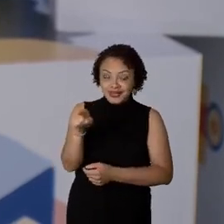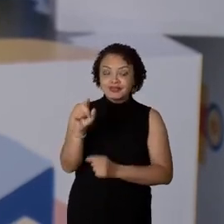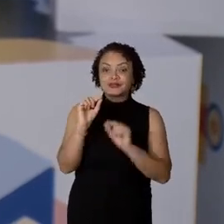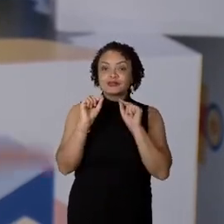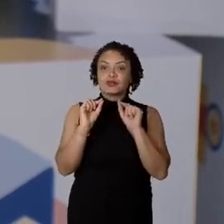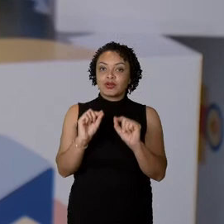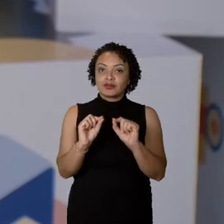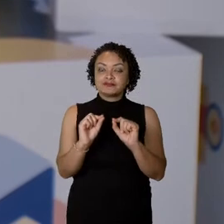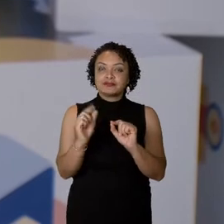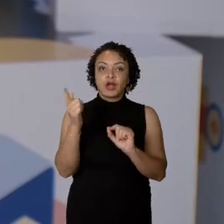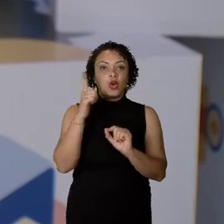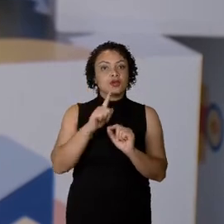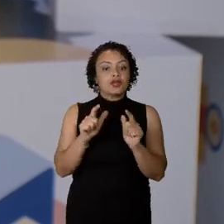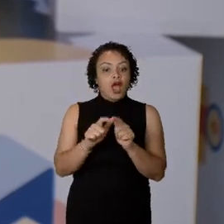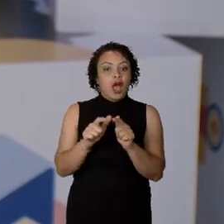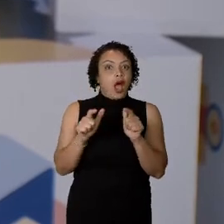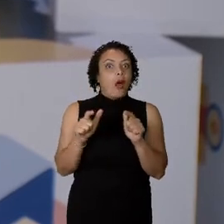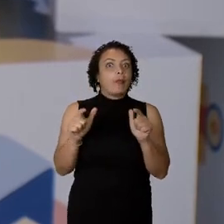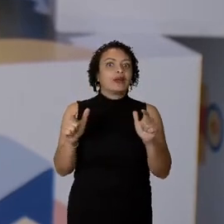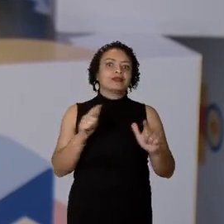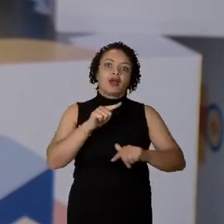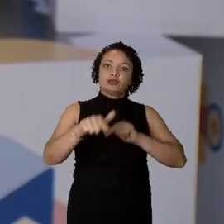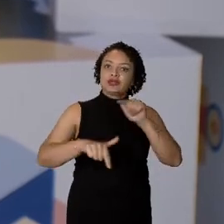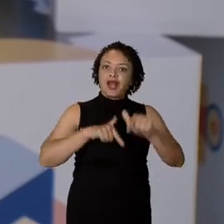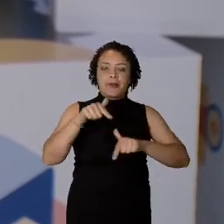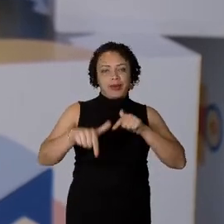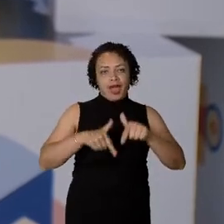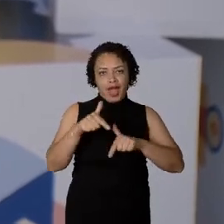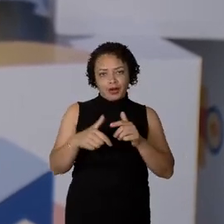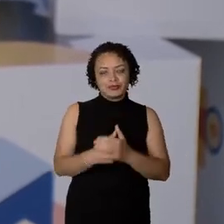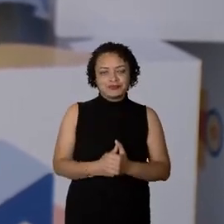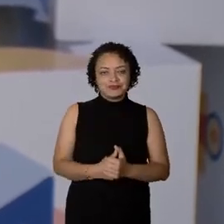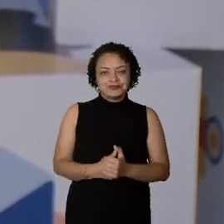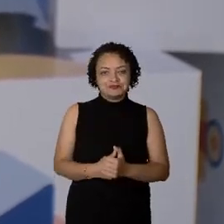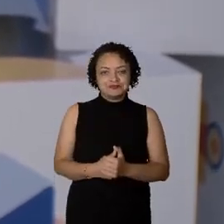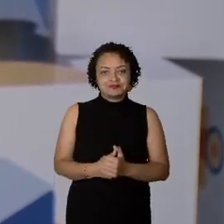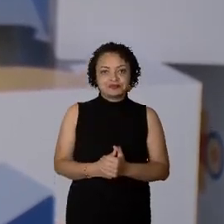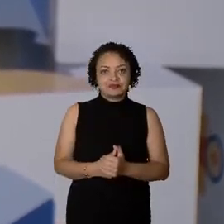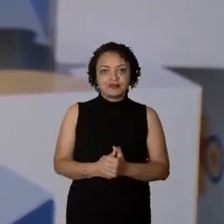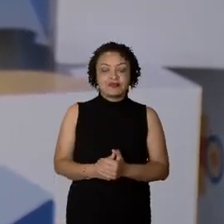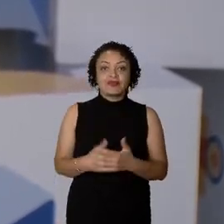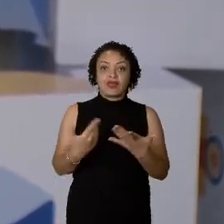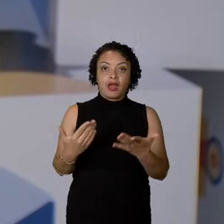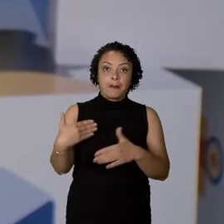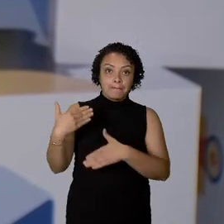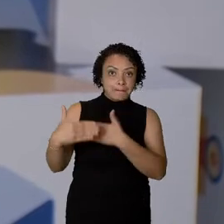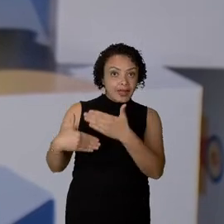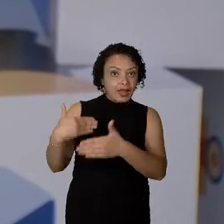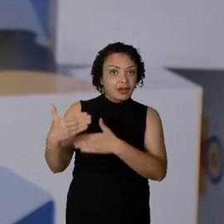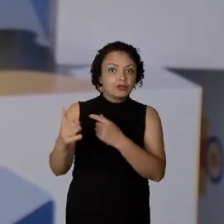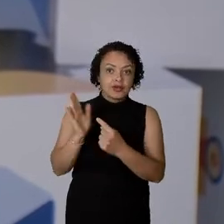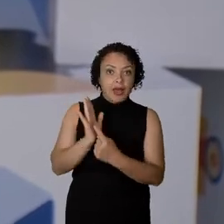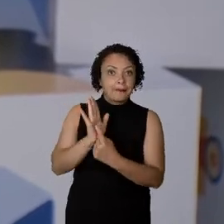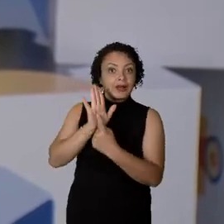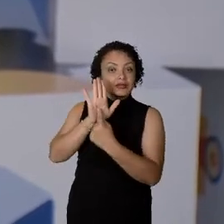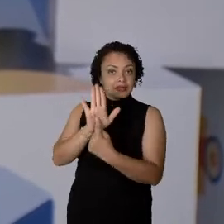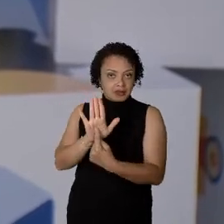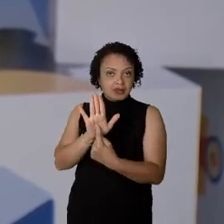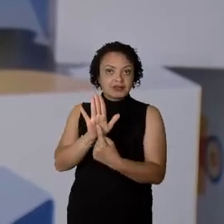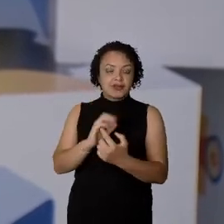ampliar a possibilidade do trabalho desenvolvido na etapa da apresentação da